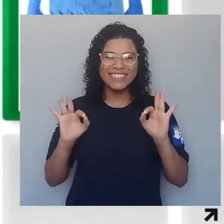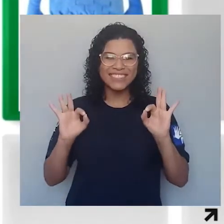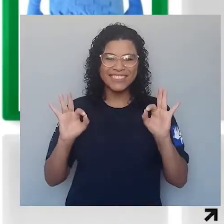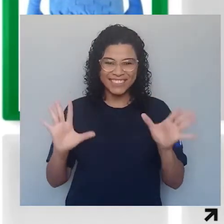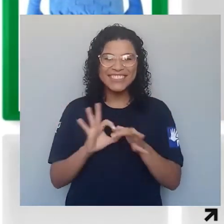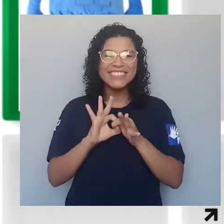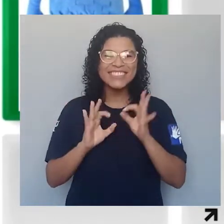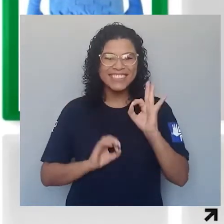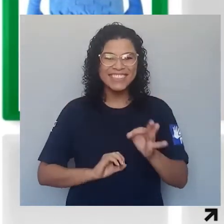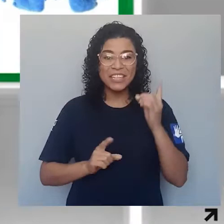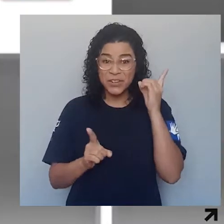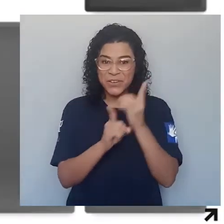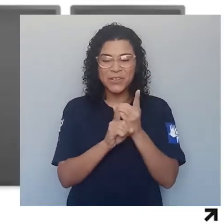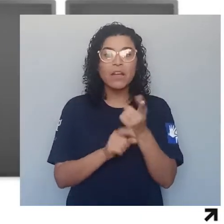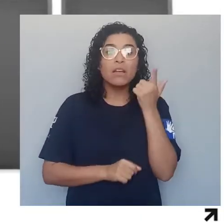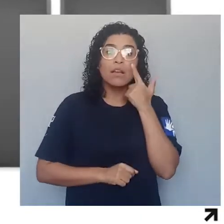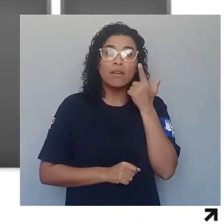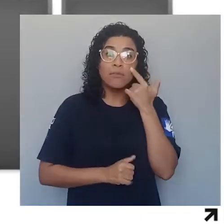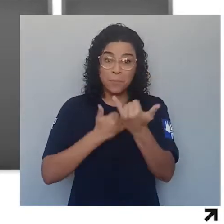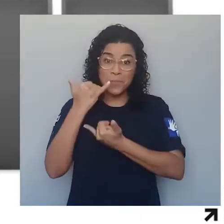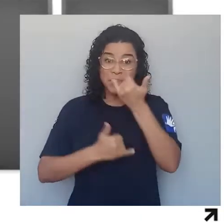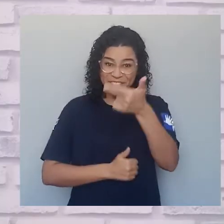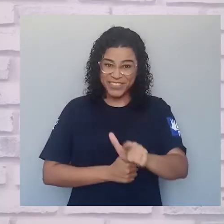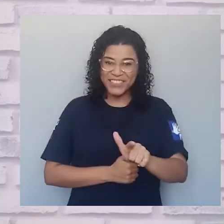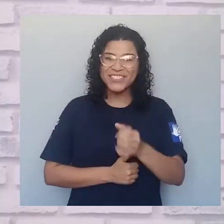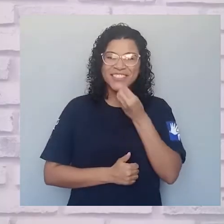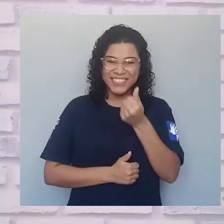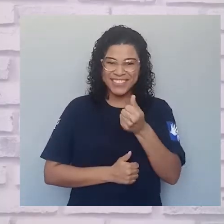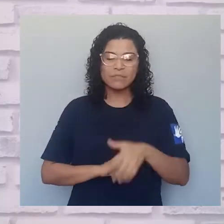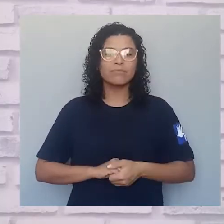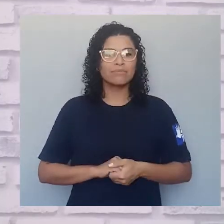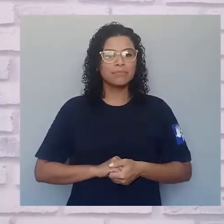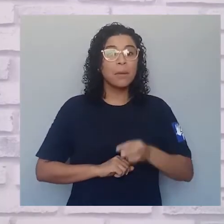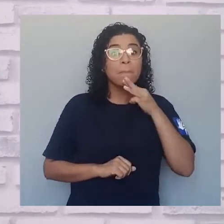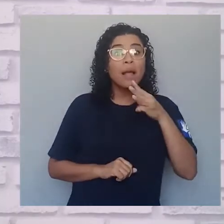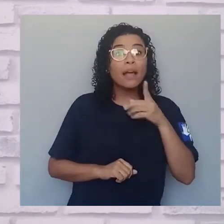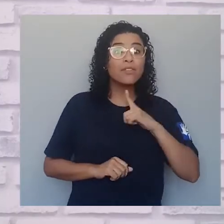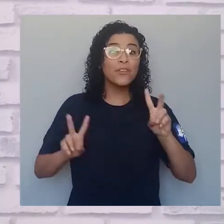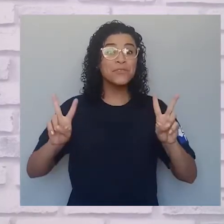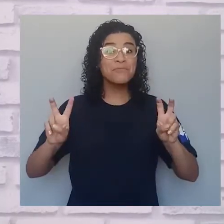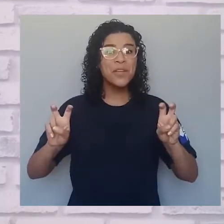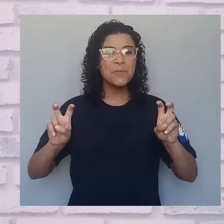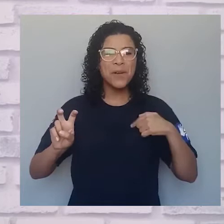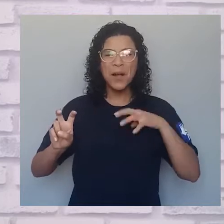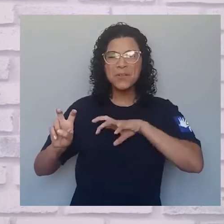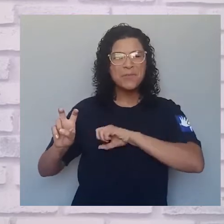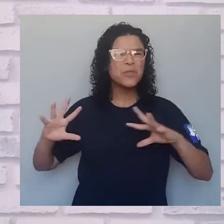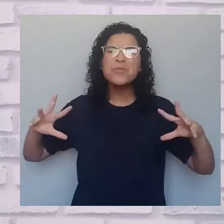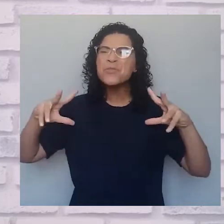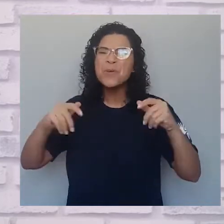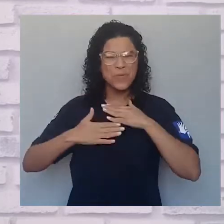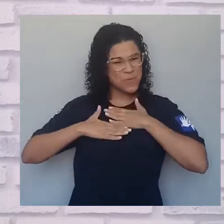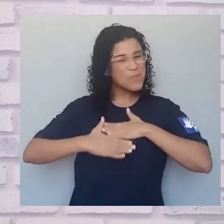um par. Quero ver todo mundo brincando de novo, tá bom? Em março teve um tema que vocês amaram, eu amei, todo